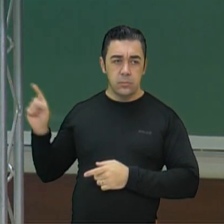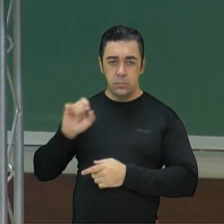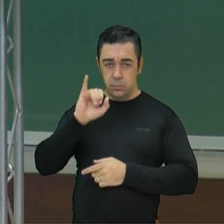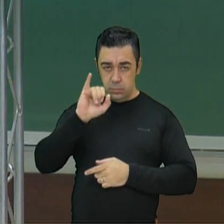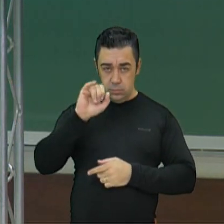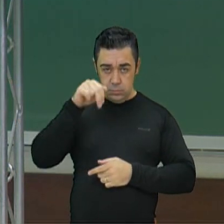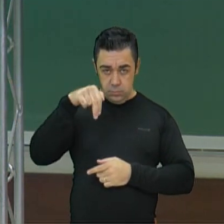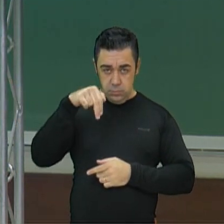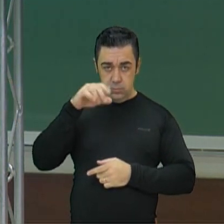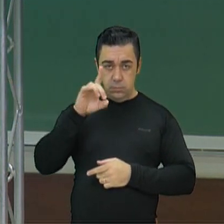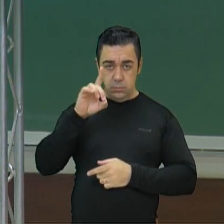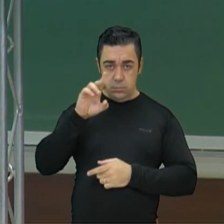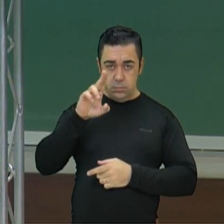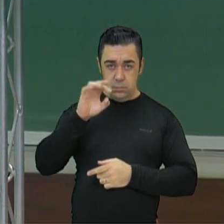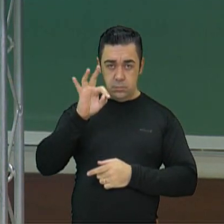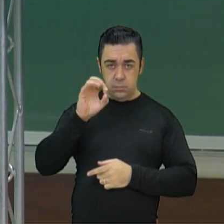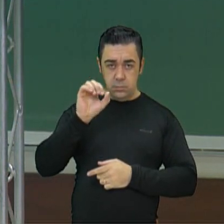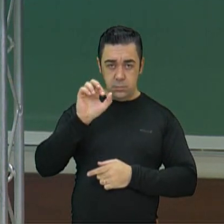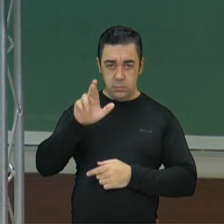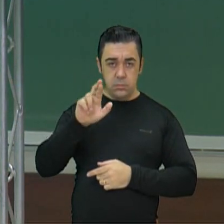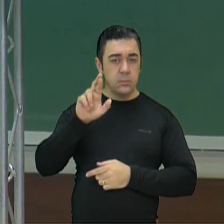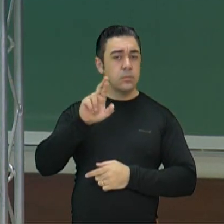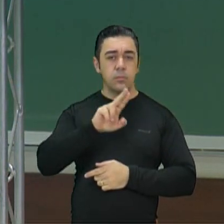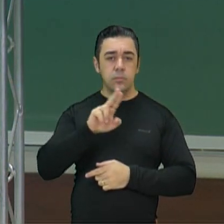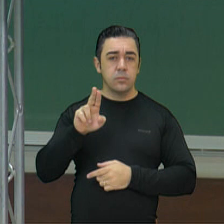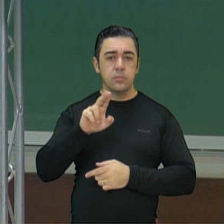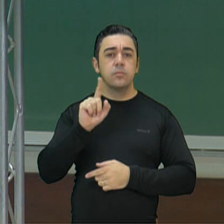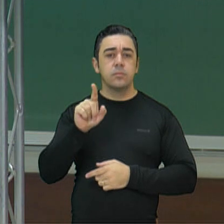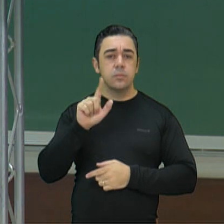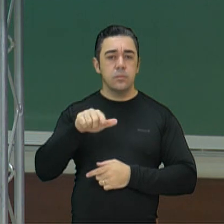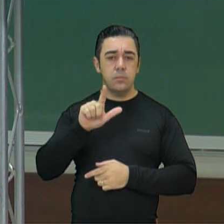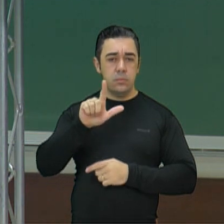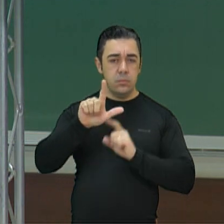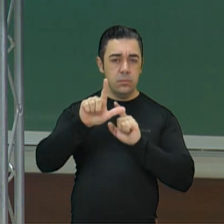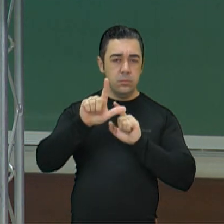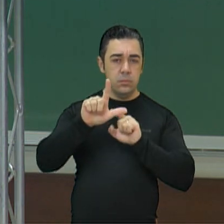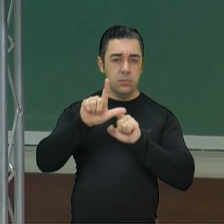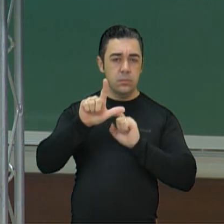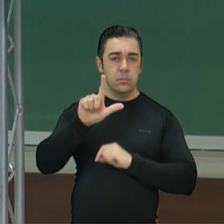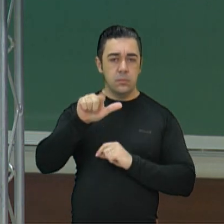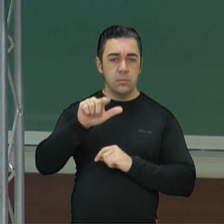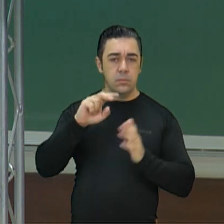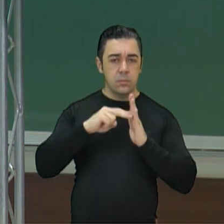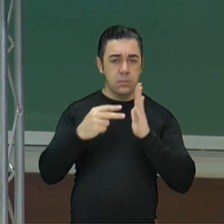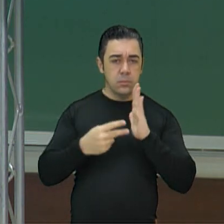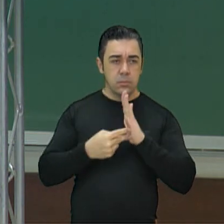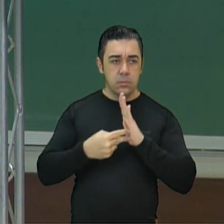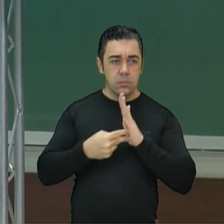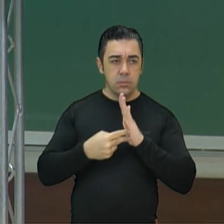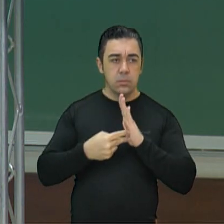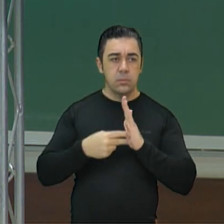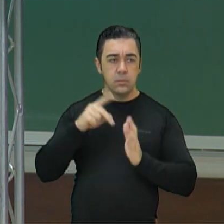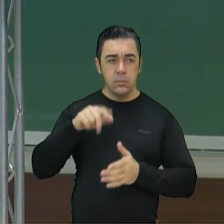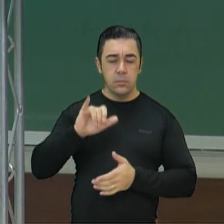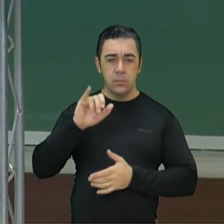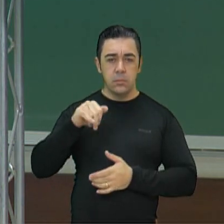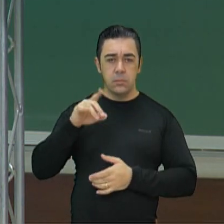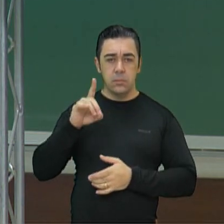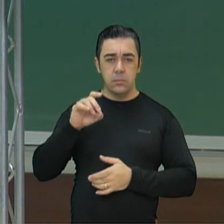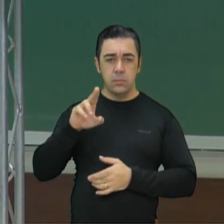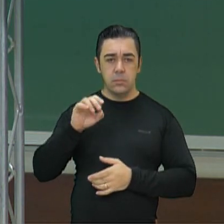em hélice. Assim, a letra L é a letra que representa o